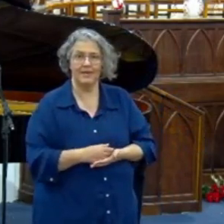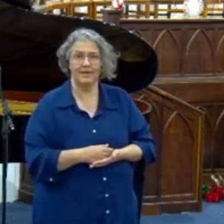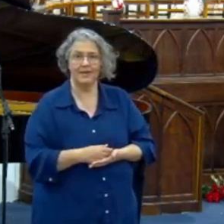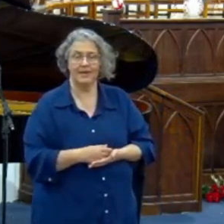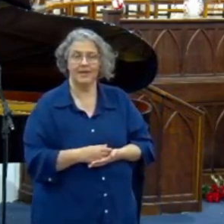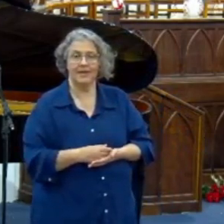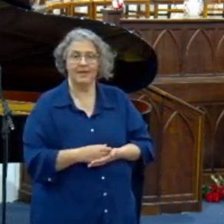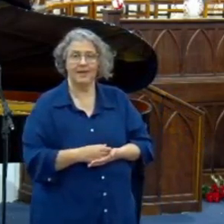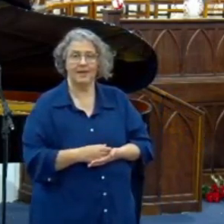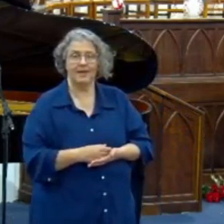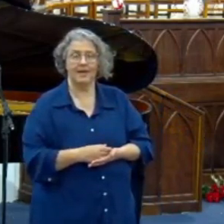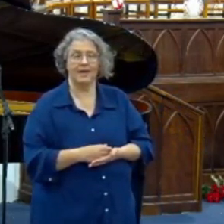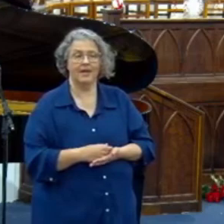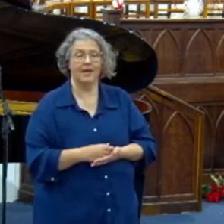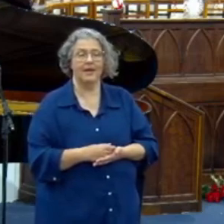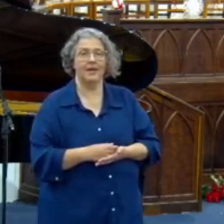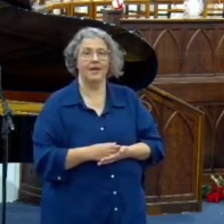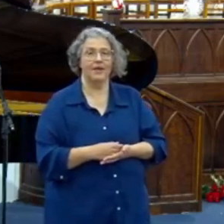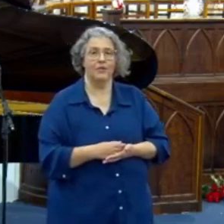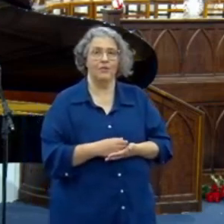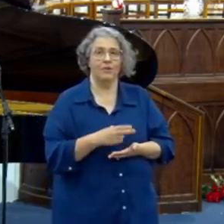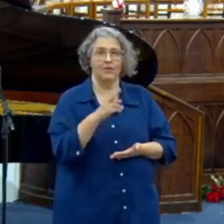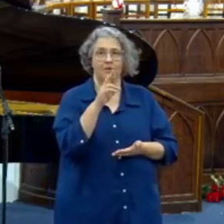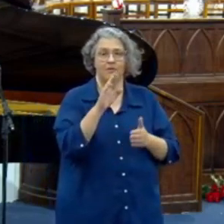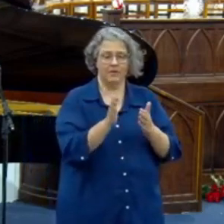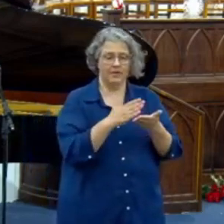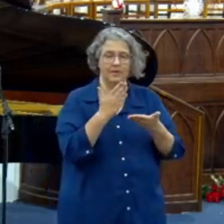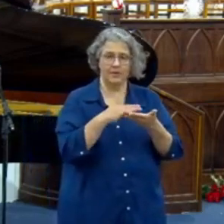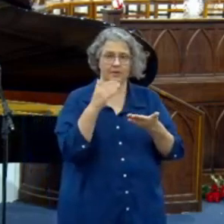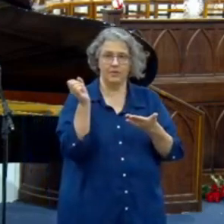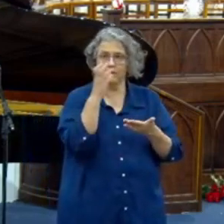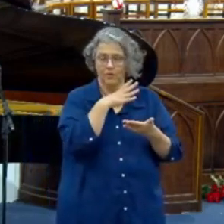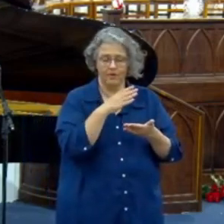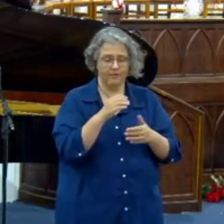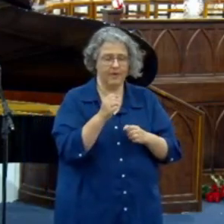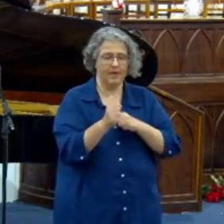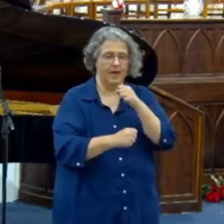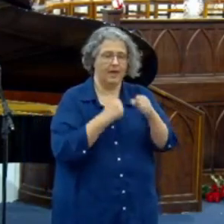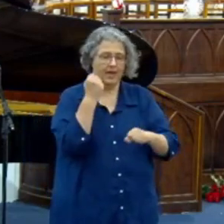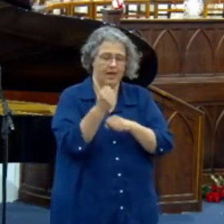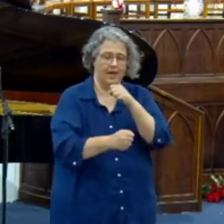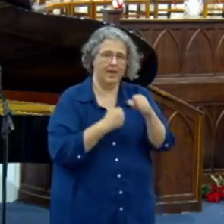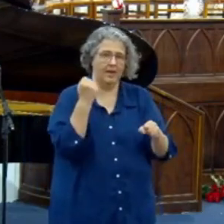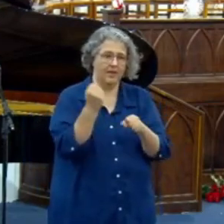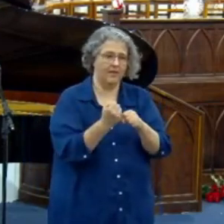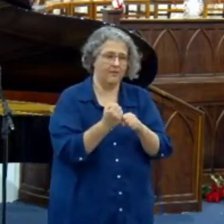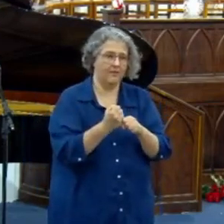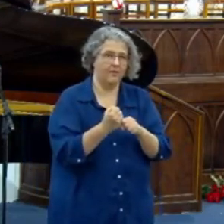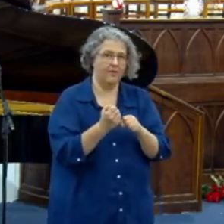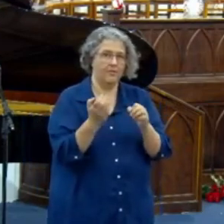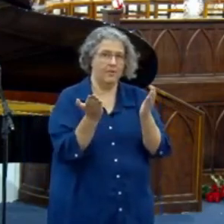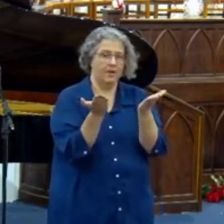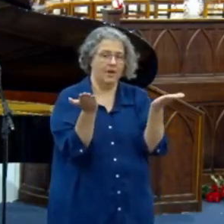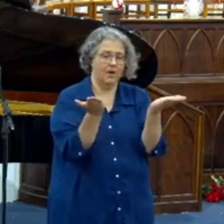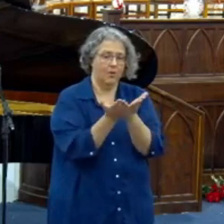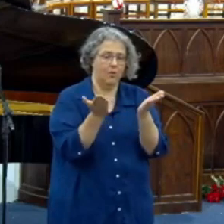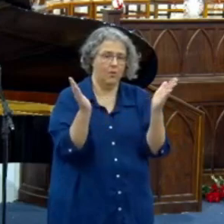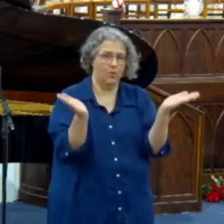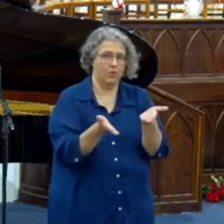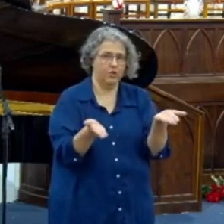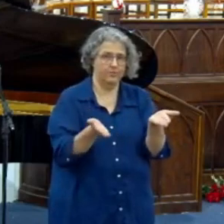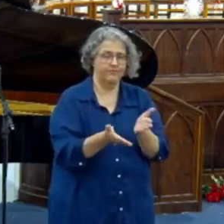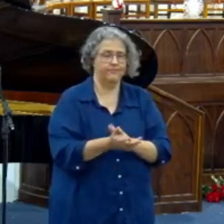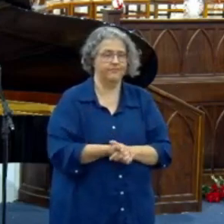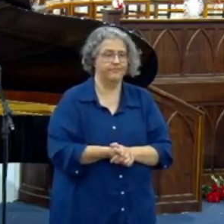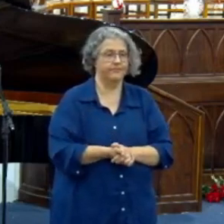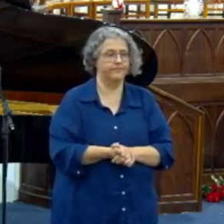A Reforma Hoje. A Reforma Hoje. Ali você vai ver a declaração de Cambridge, 1996. E eu te